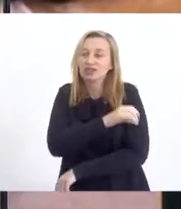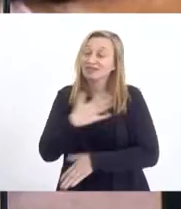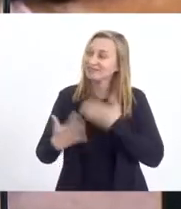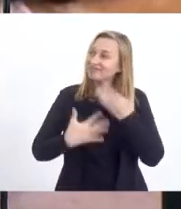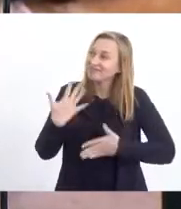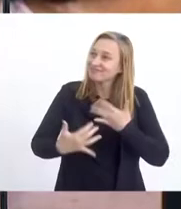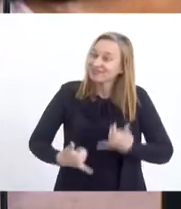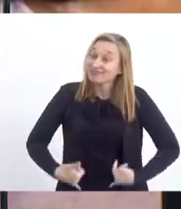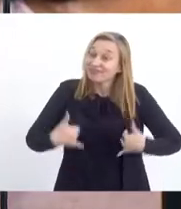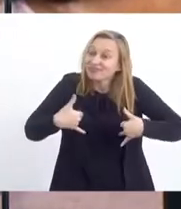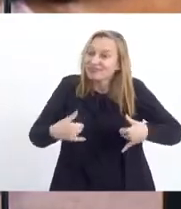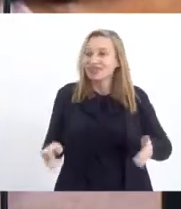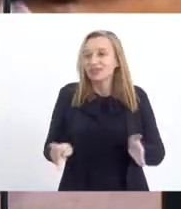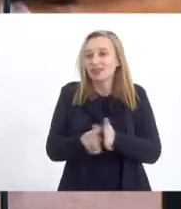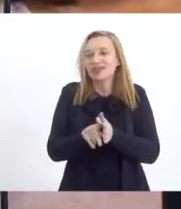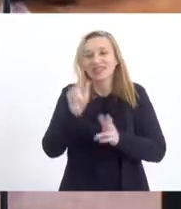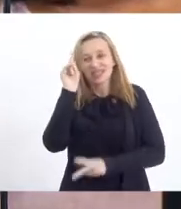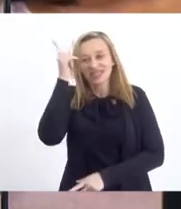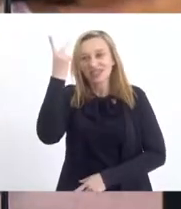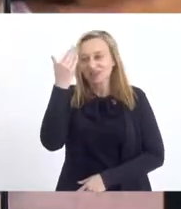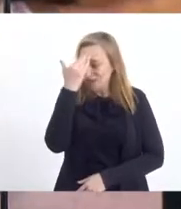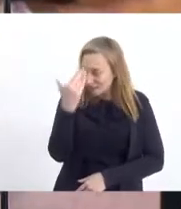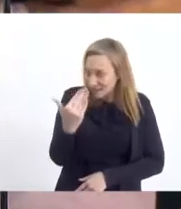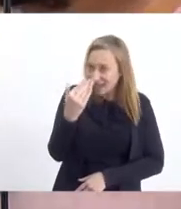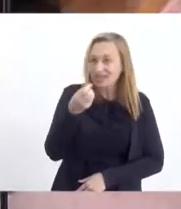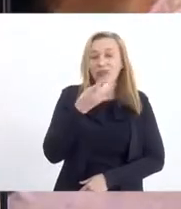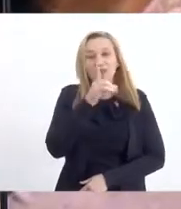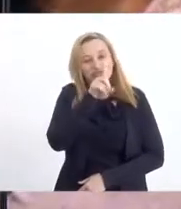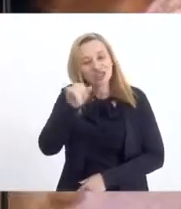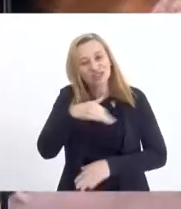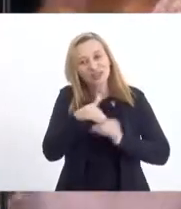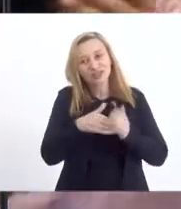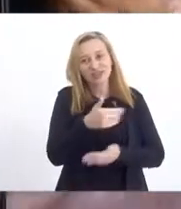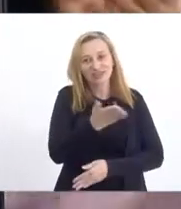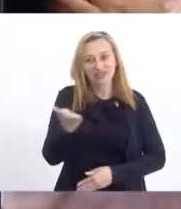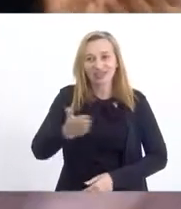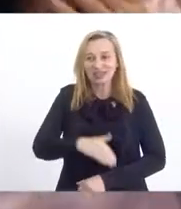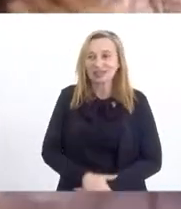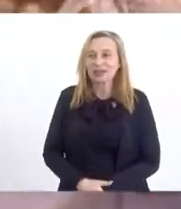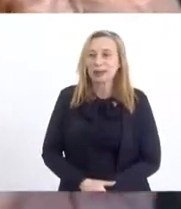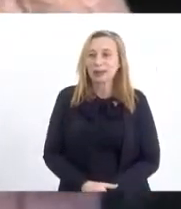prazer enorme fazer parte dessa história. Muito obrigada e bom dia a todos.